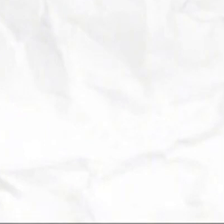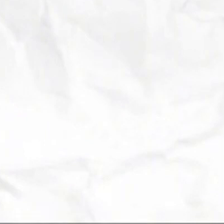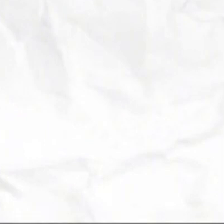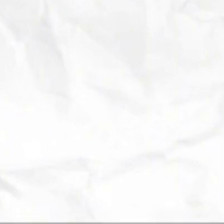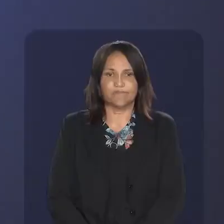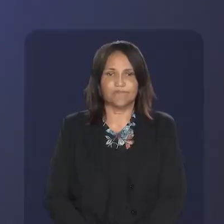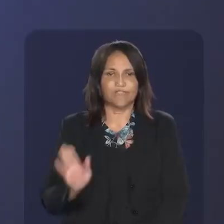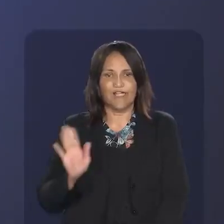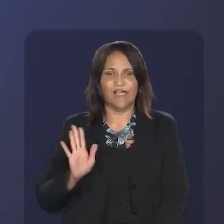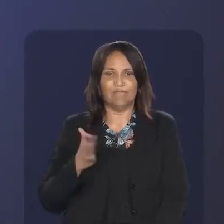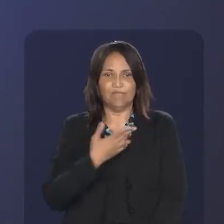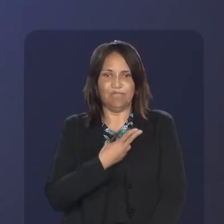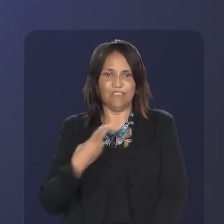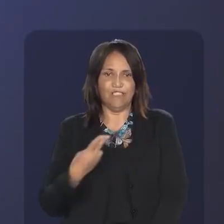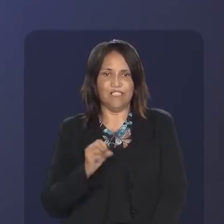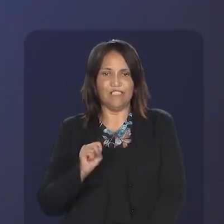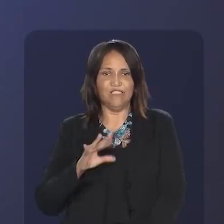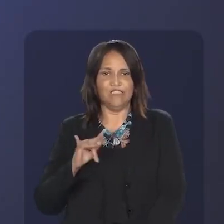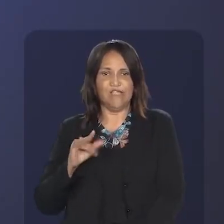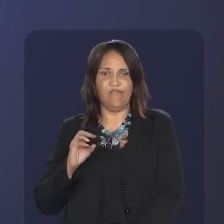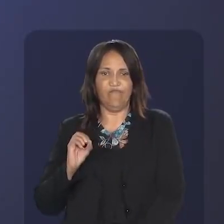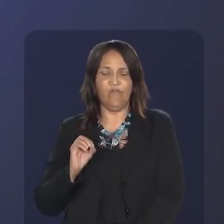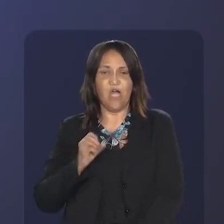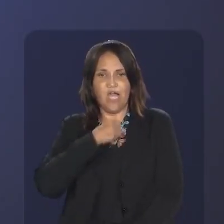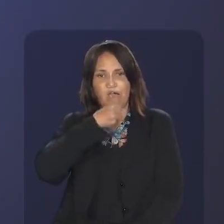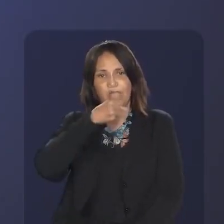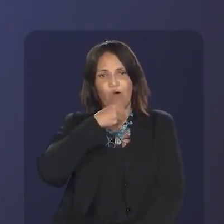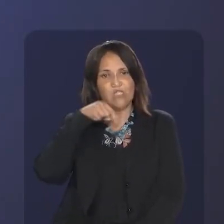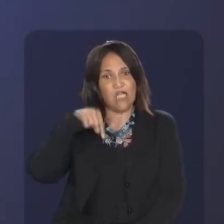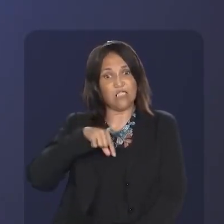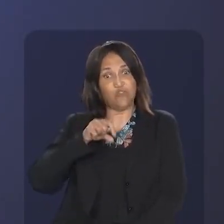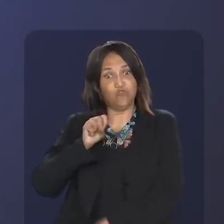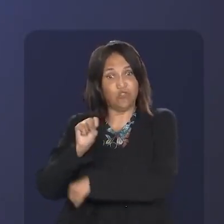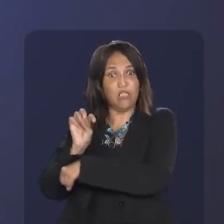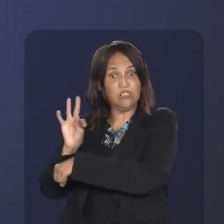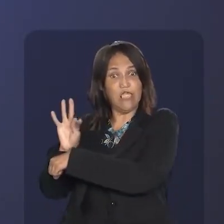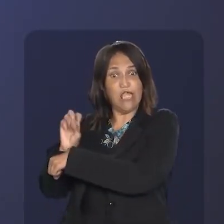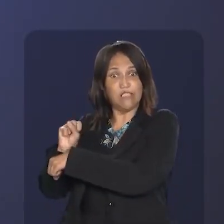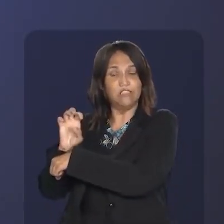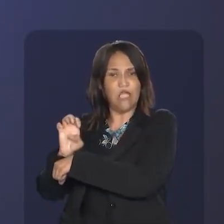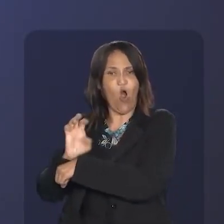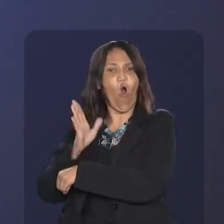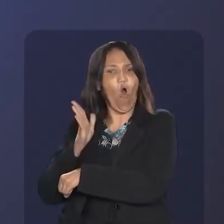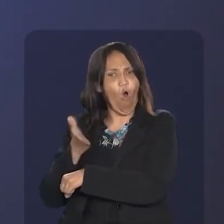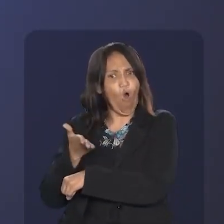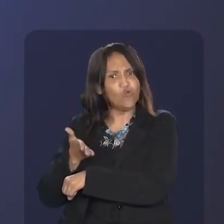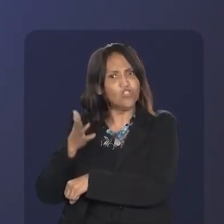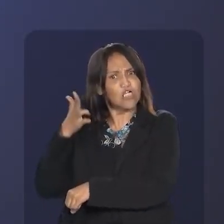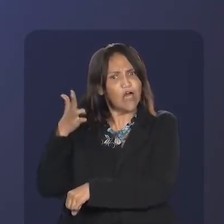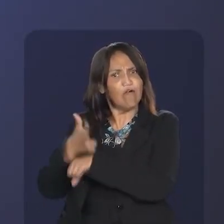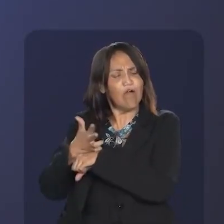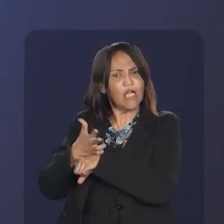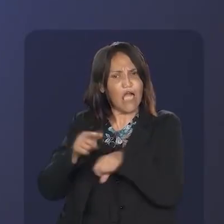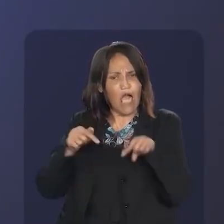alerta. Olá, sou Estevão Furtado, repórter aqui do TSE. Hoje estamos gravando esse vídeo aqui no estúdio do